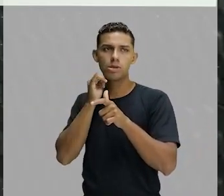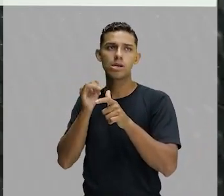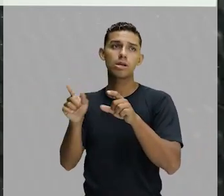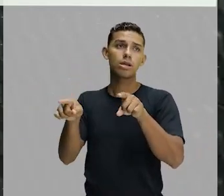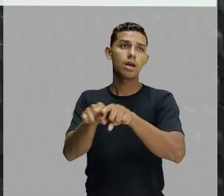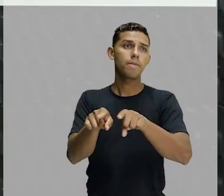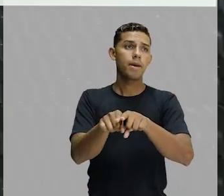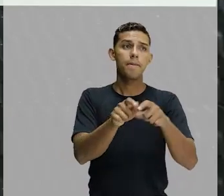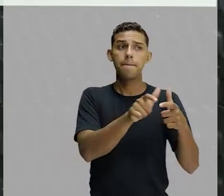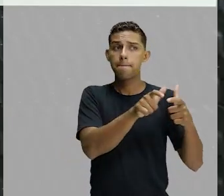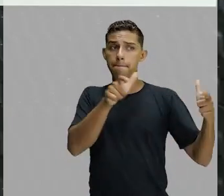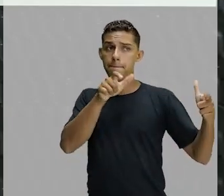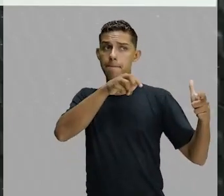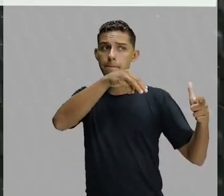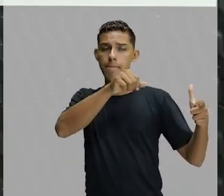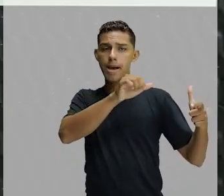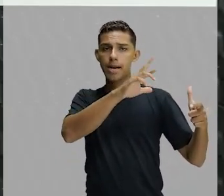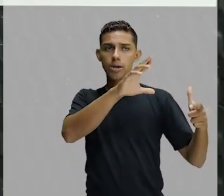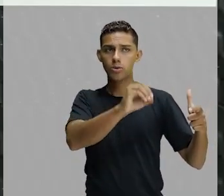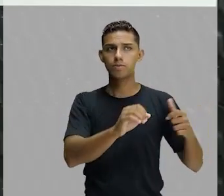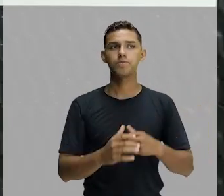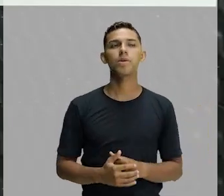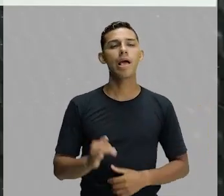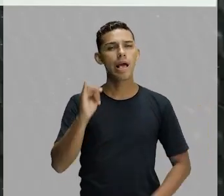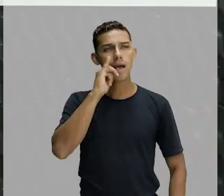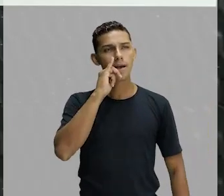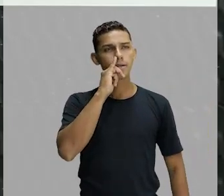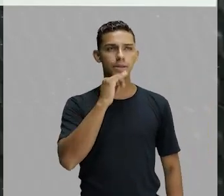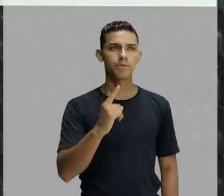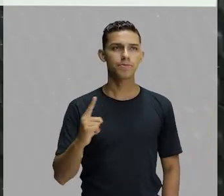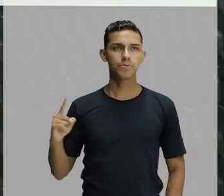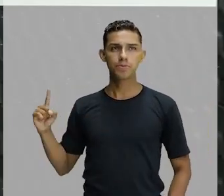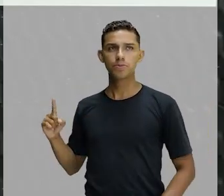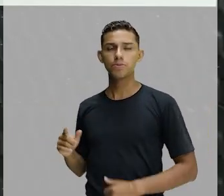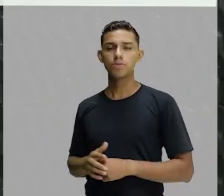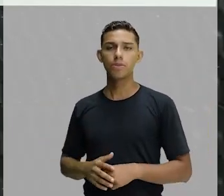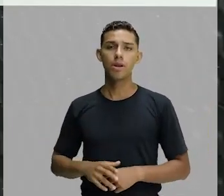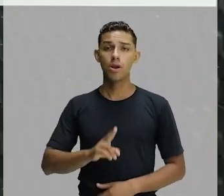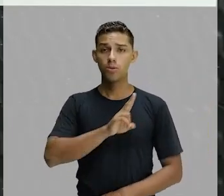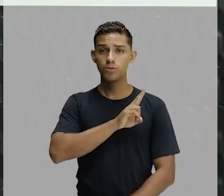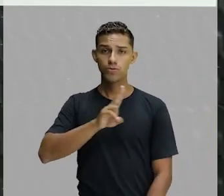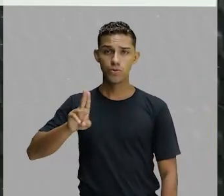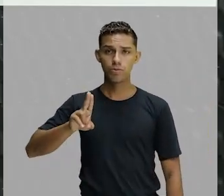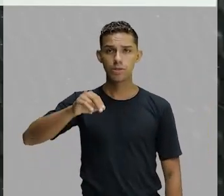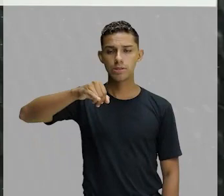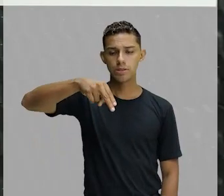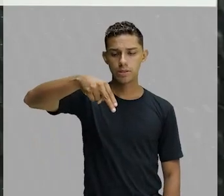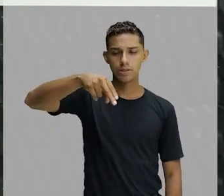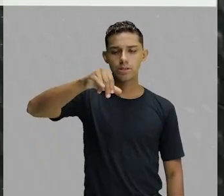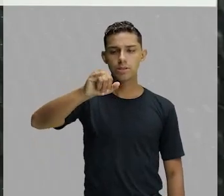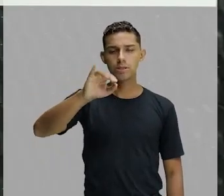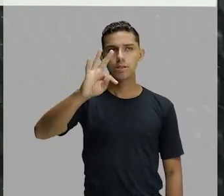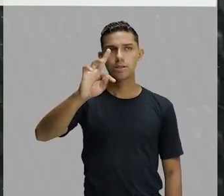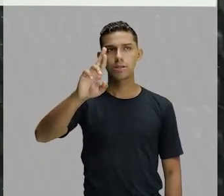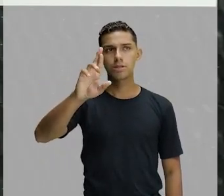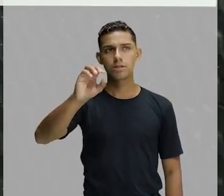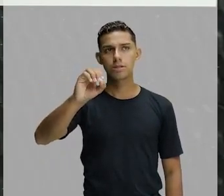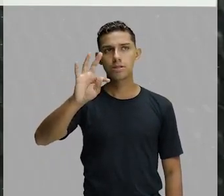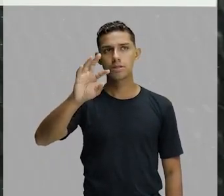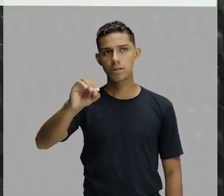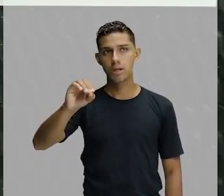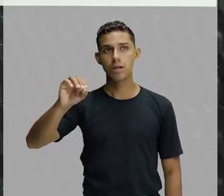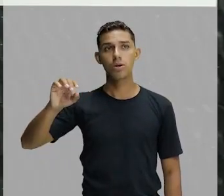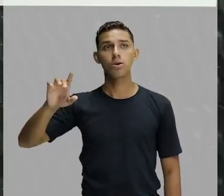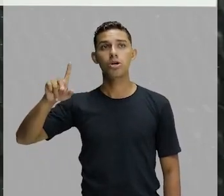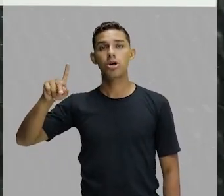do nitrato de potássio. É um sal presente no solo, certo? O nitrato de potássio que é representado pela fórmula